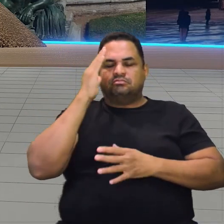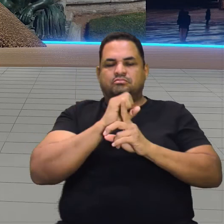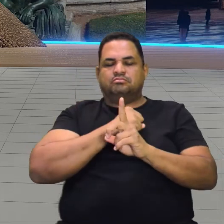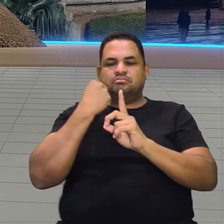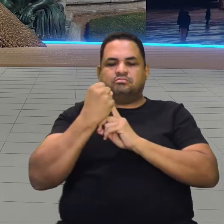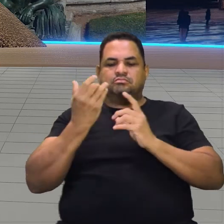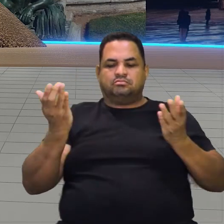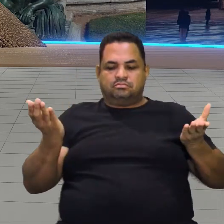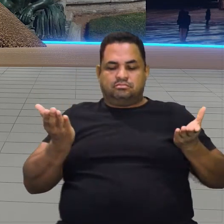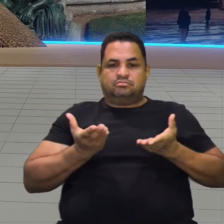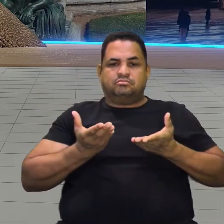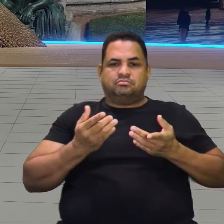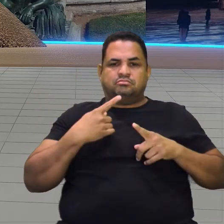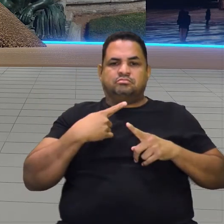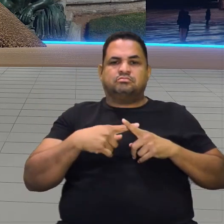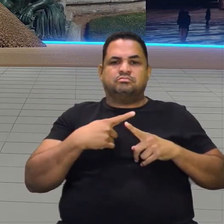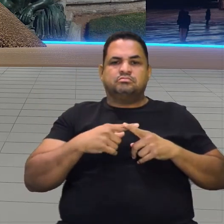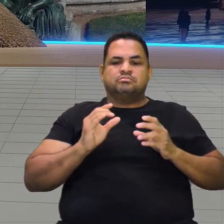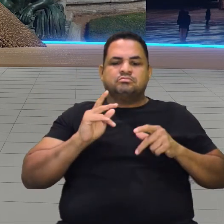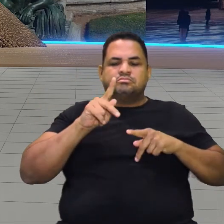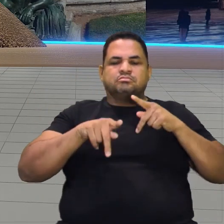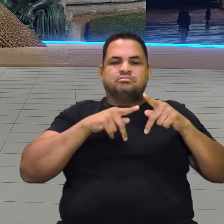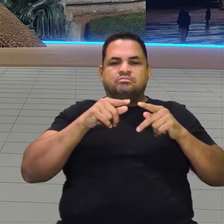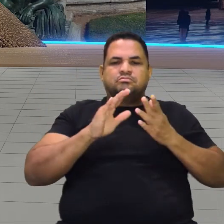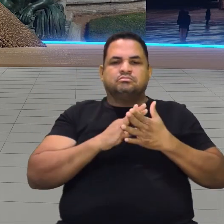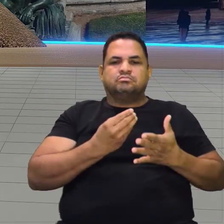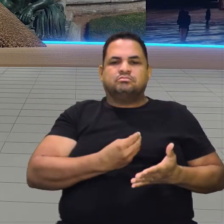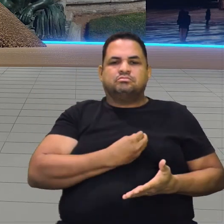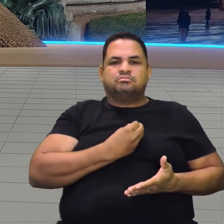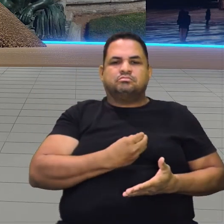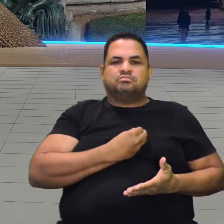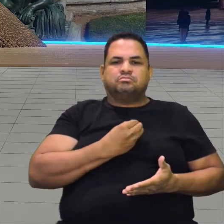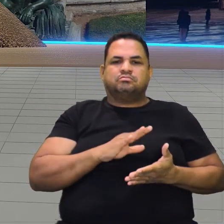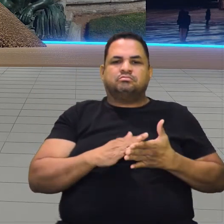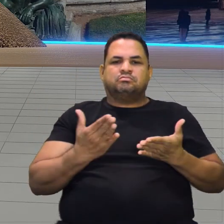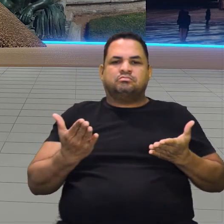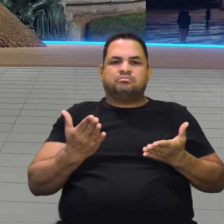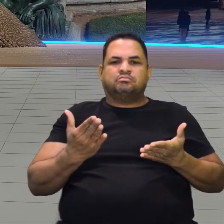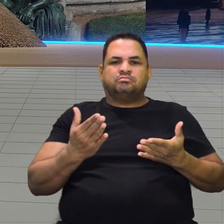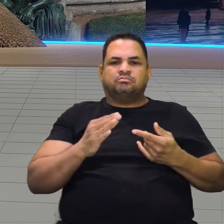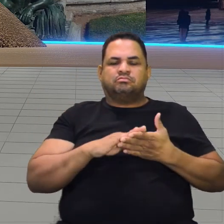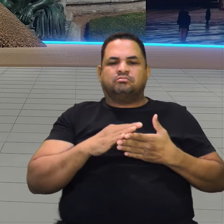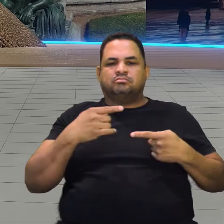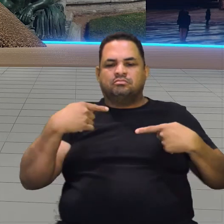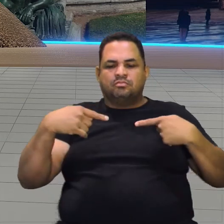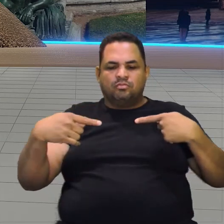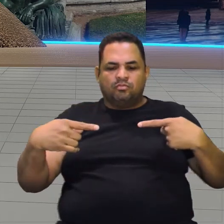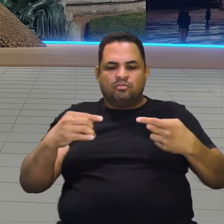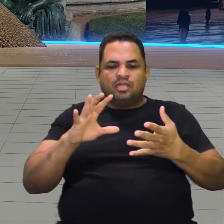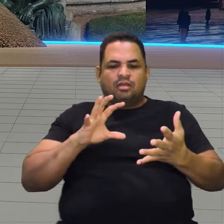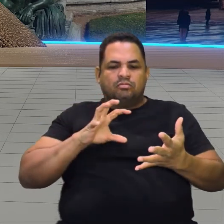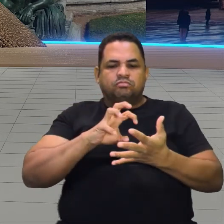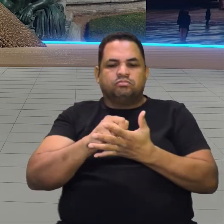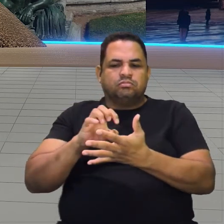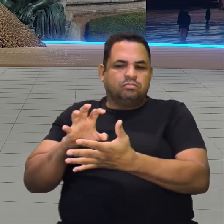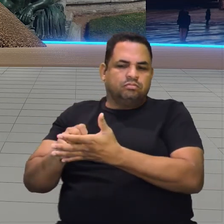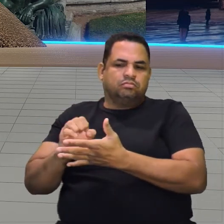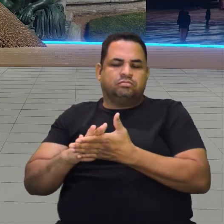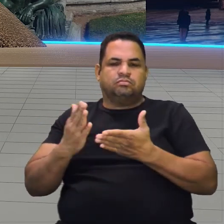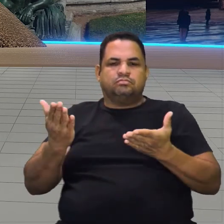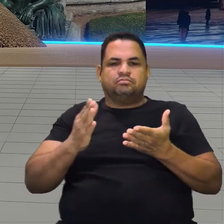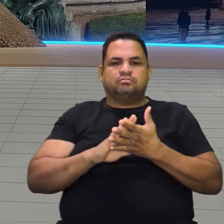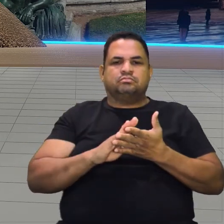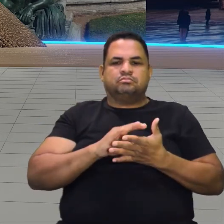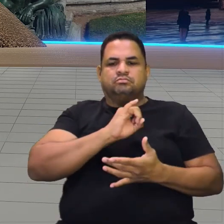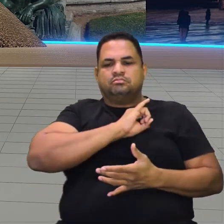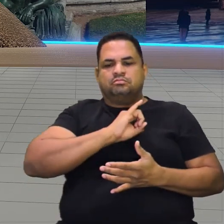hoje. Porque são esses povos que vão viver na antiguidade, entre suas guerras, suas conquistas, seus